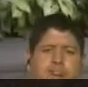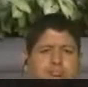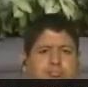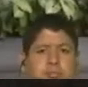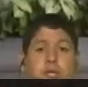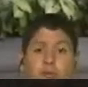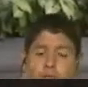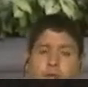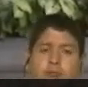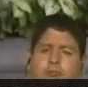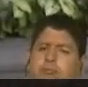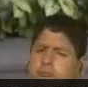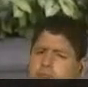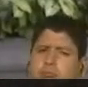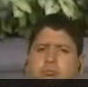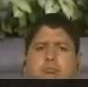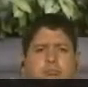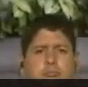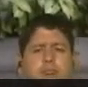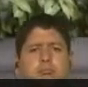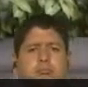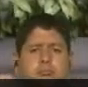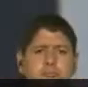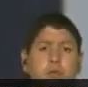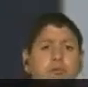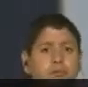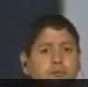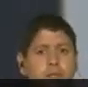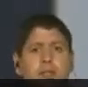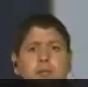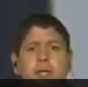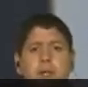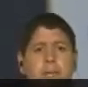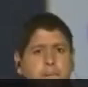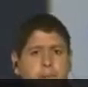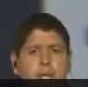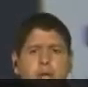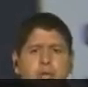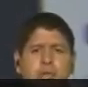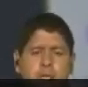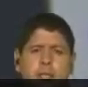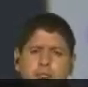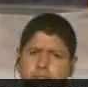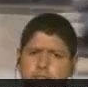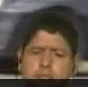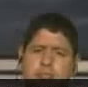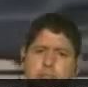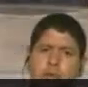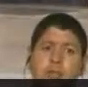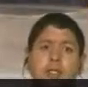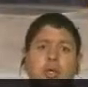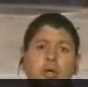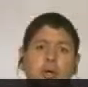os postos são livres para definirem seus preços de venda e que a MP que prorroga a isenção de impostos